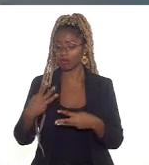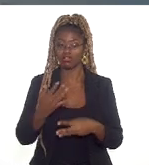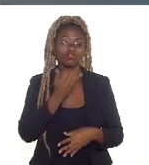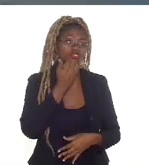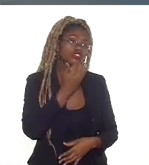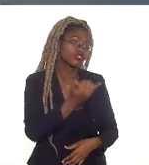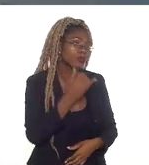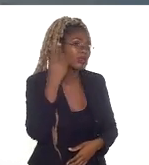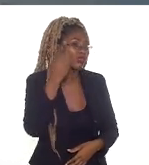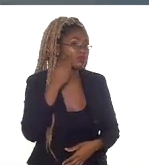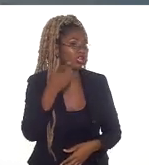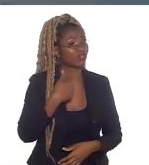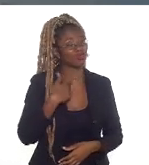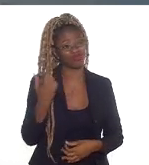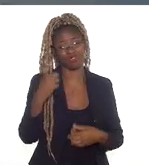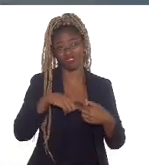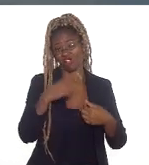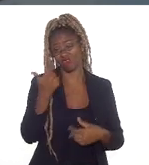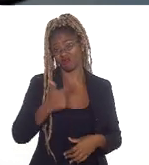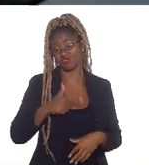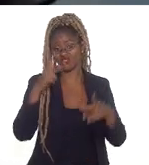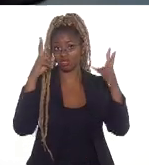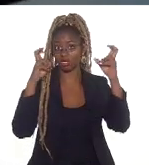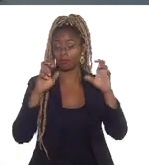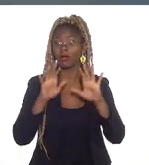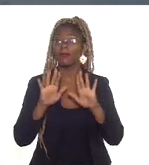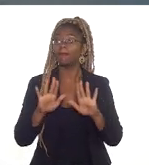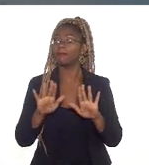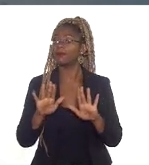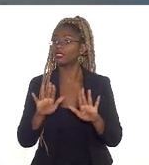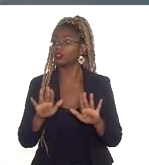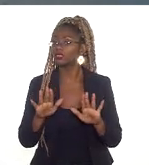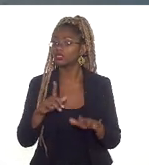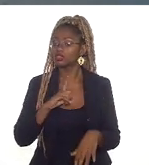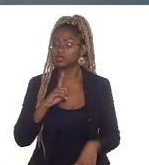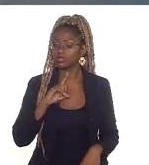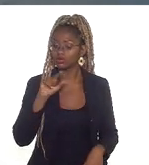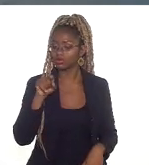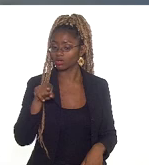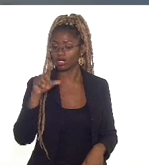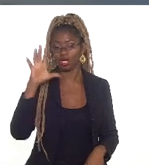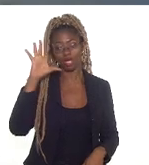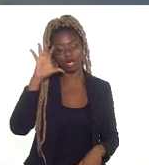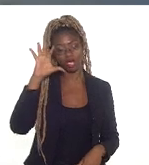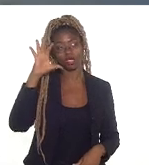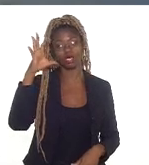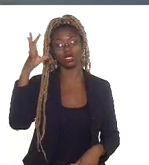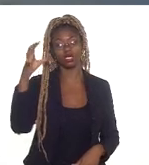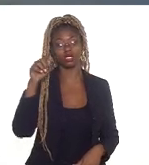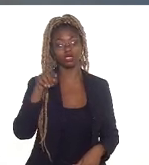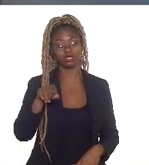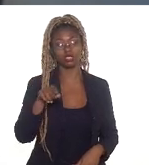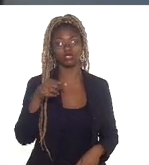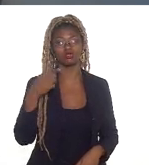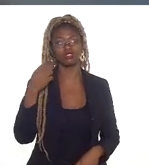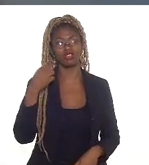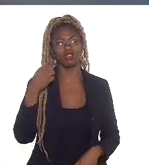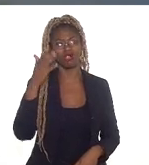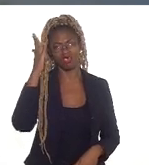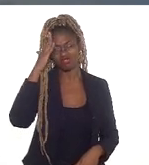deputado, voltar ao assunto, mas eu tenho aqui a resolução, que eu não sabia o número de